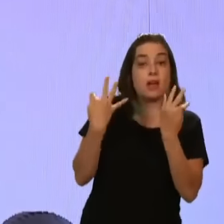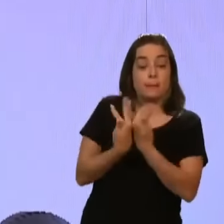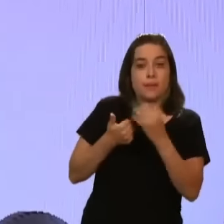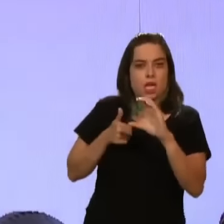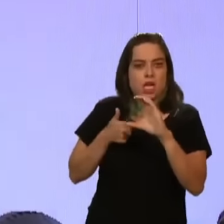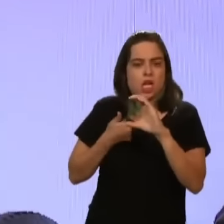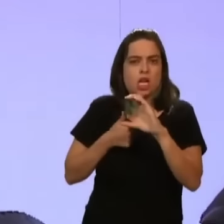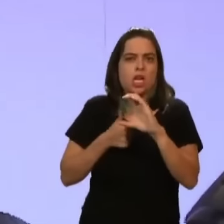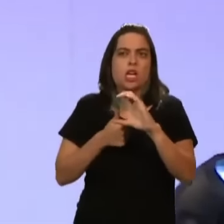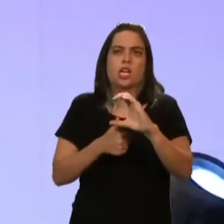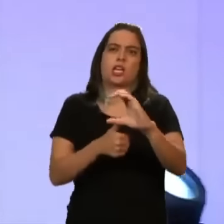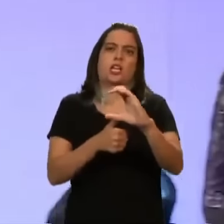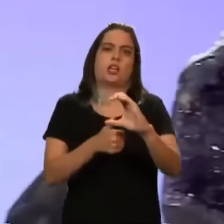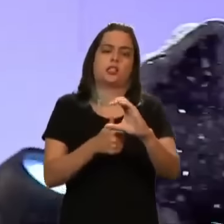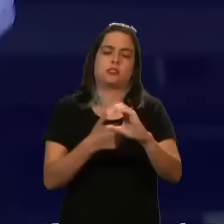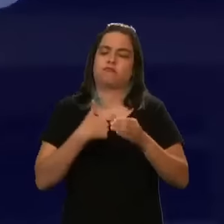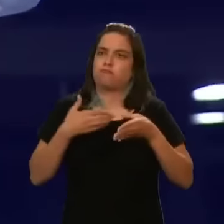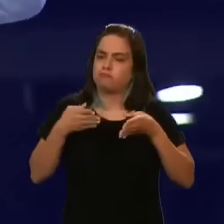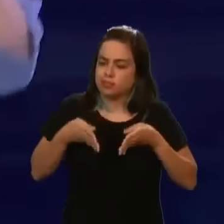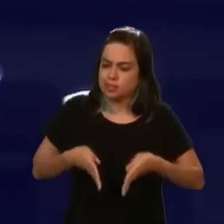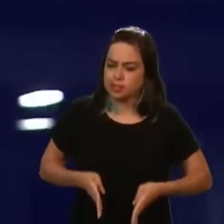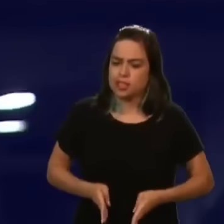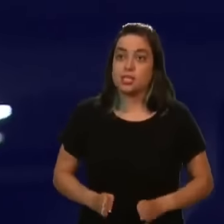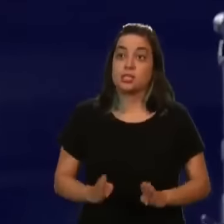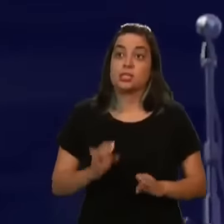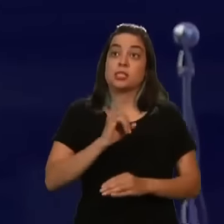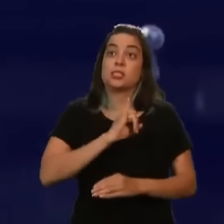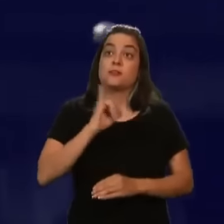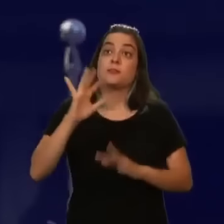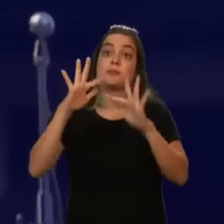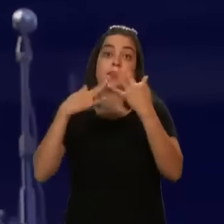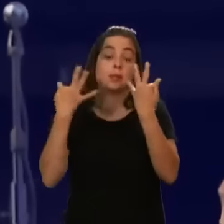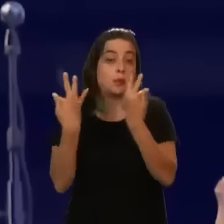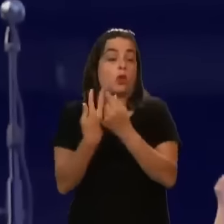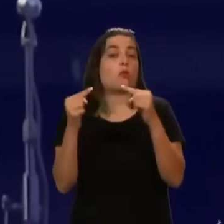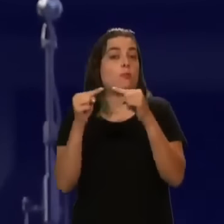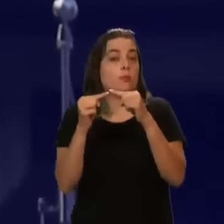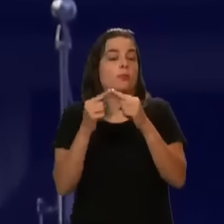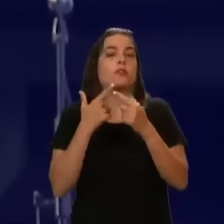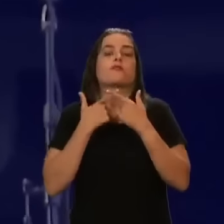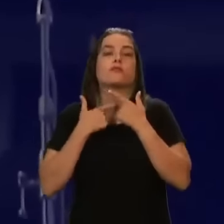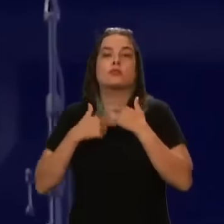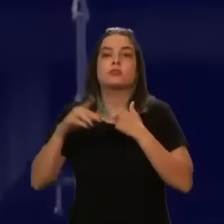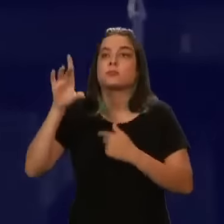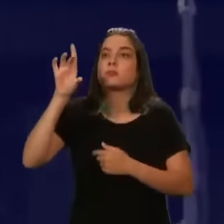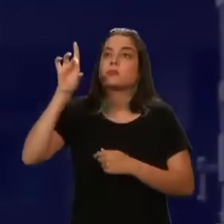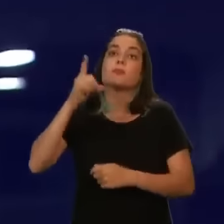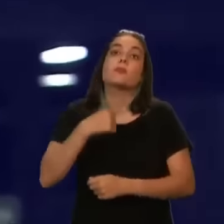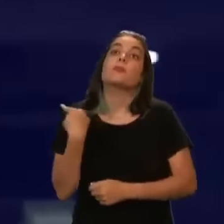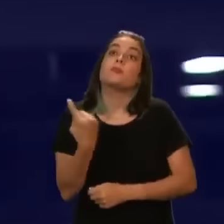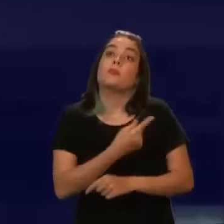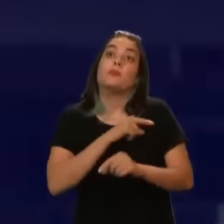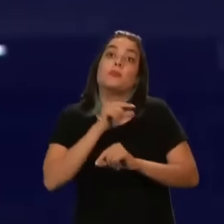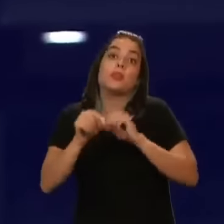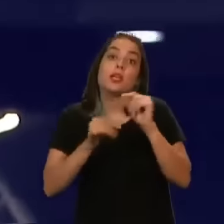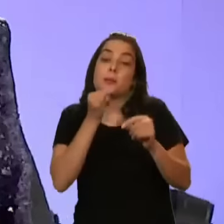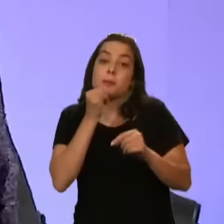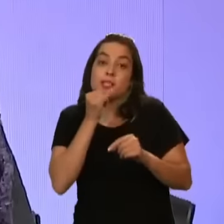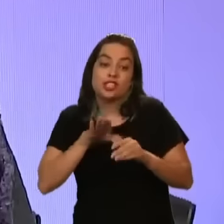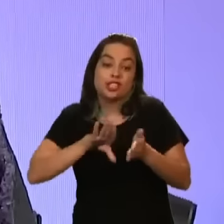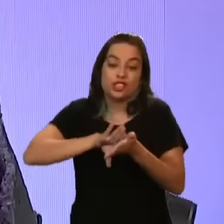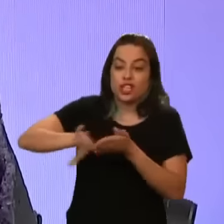essa família em que nasci, quando ela é uma família com os princípios do Senhor, o nosso papel principal é remover as pedras do